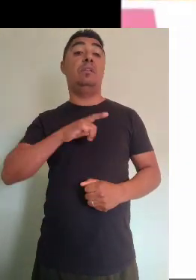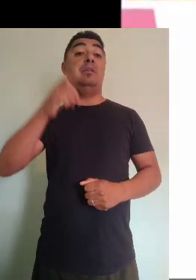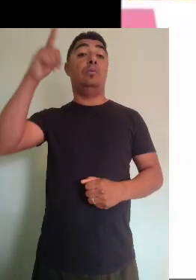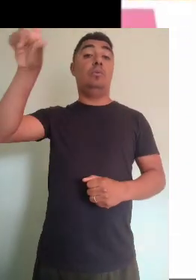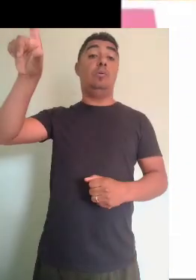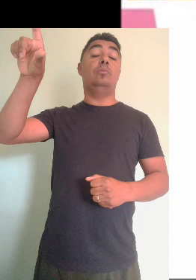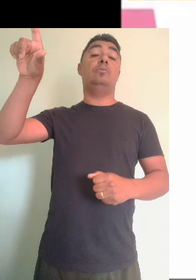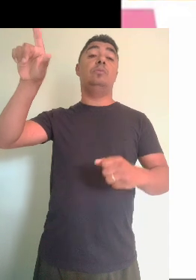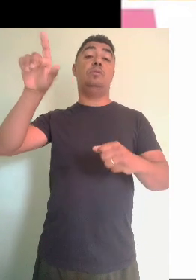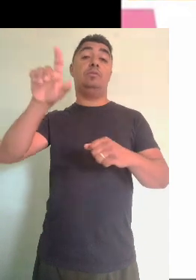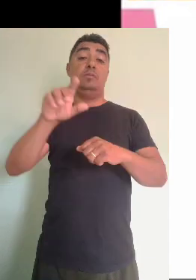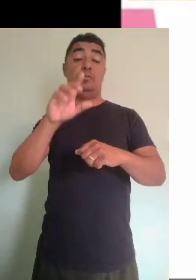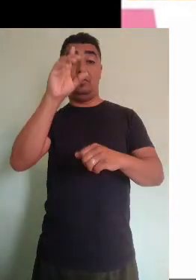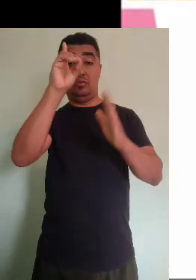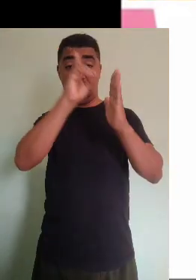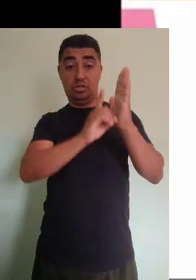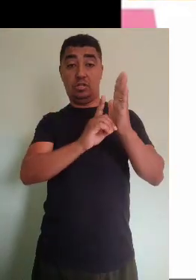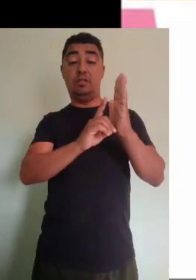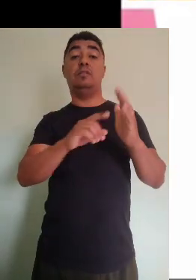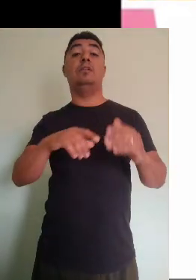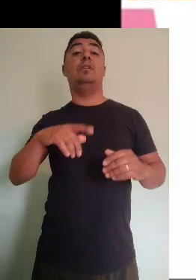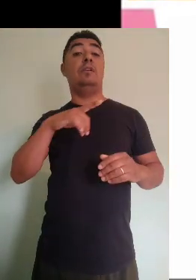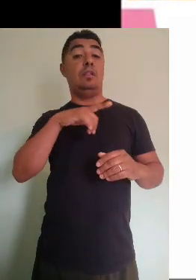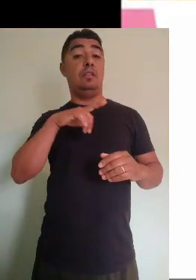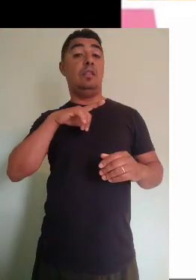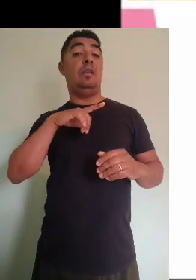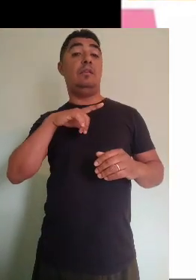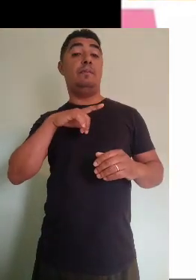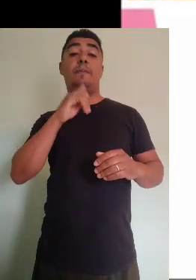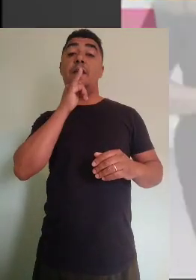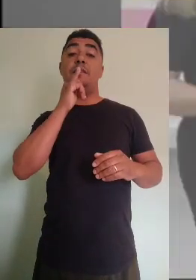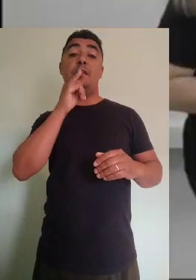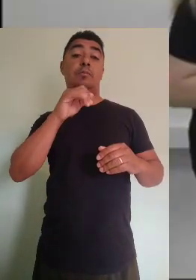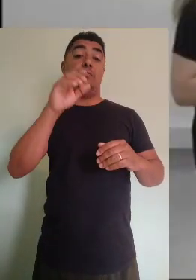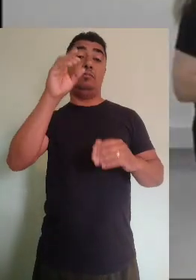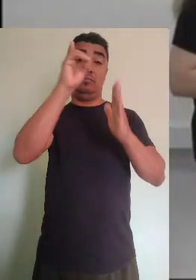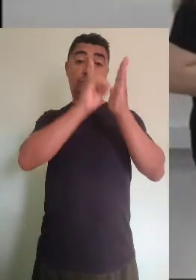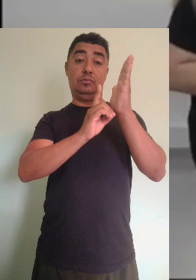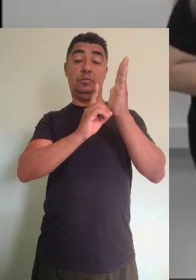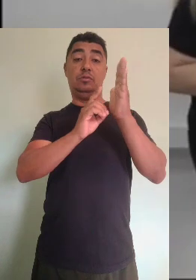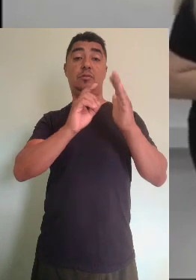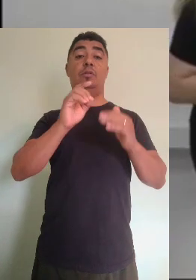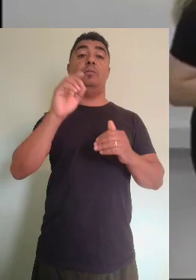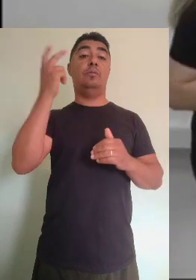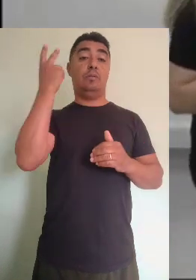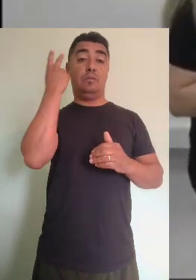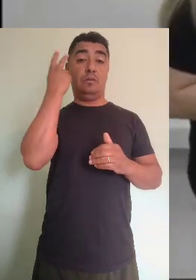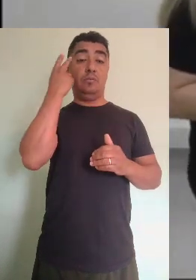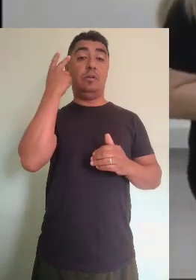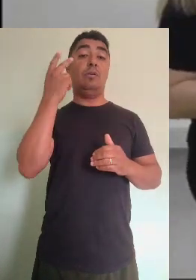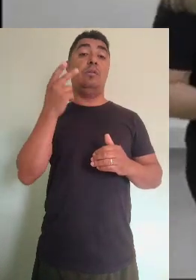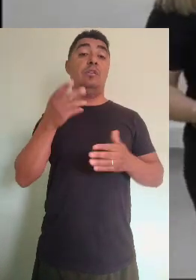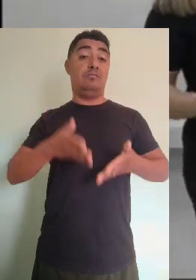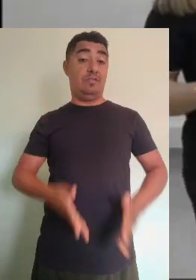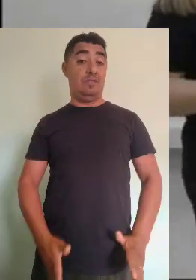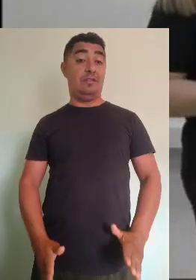existem outros direitos. Vamos ver agora o que é o direito natural. Tá? Direito natural é aquele